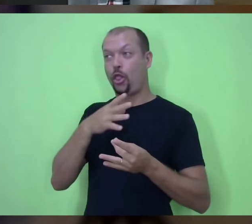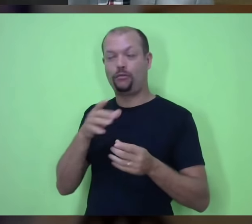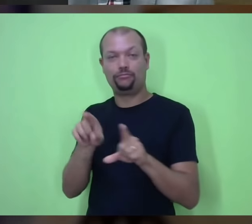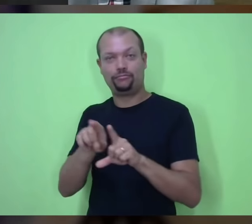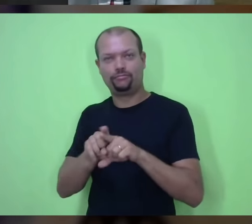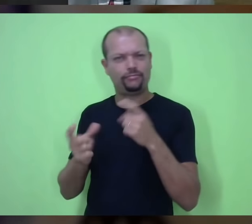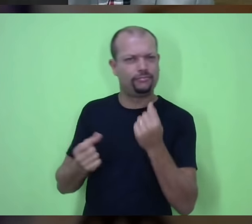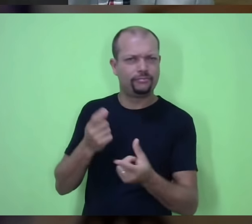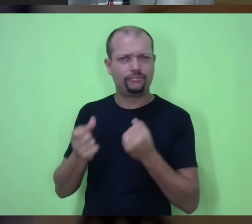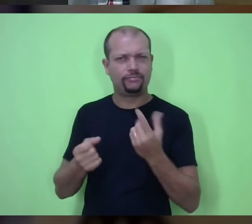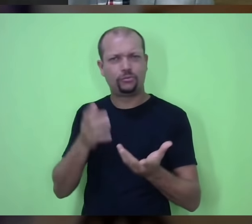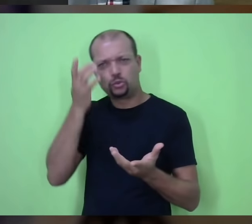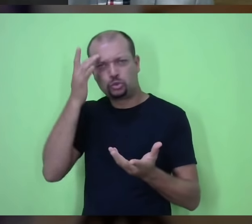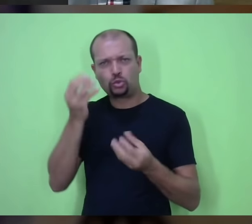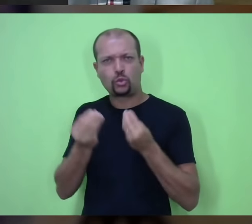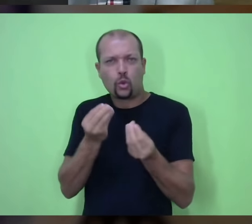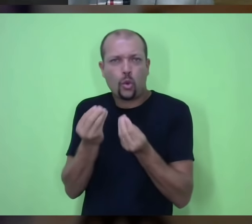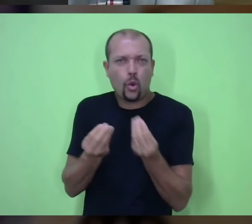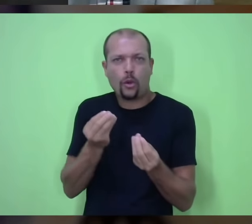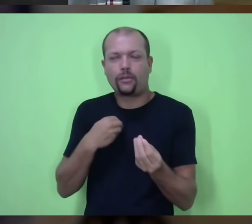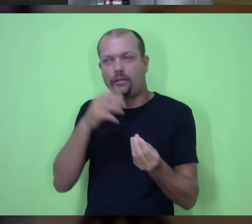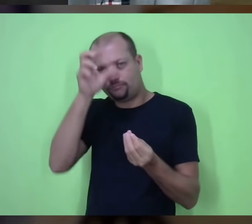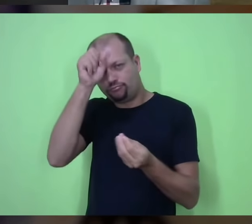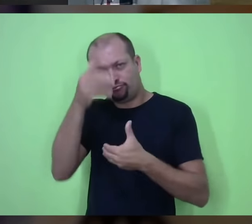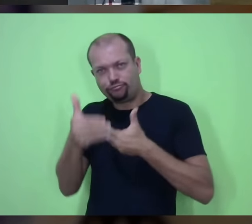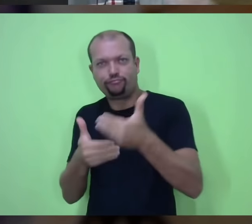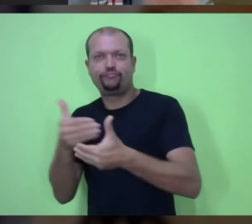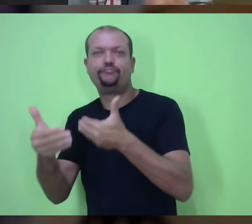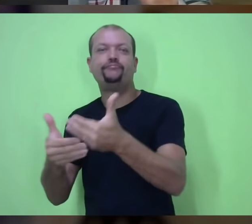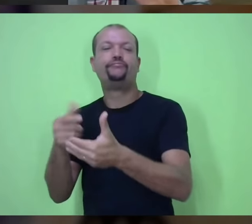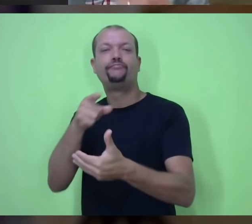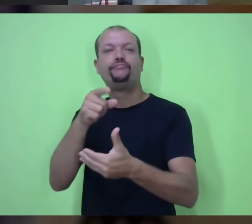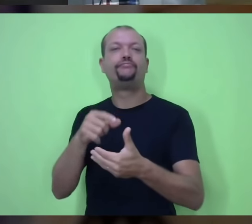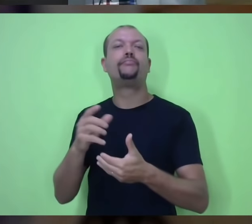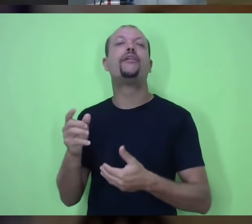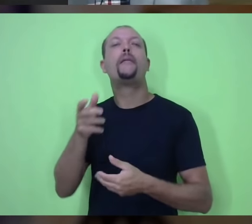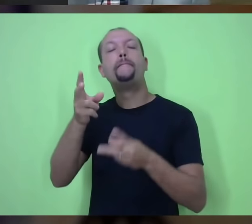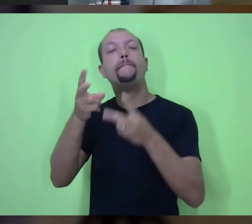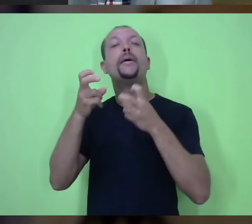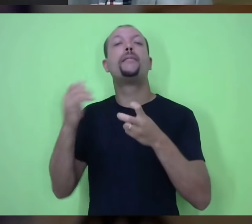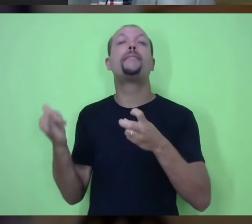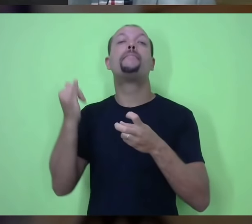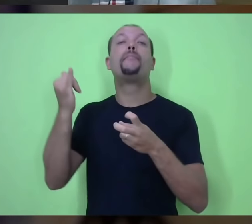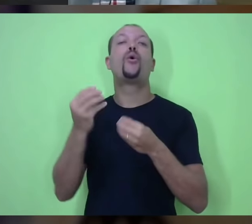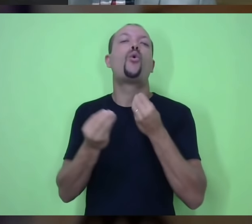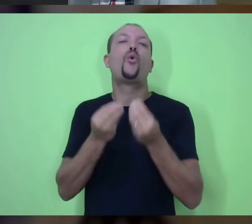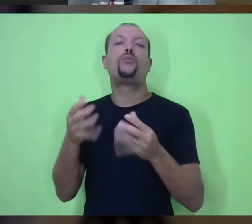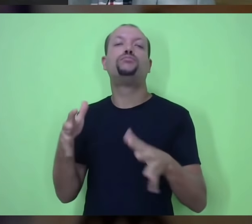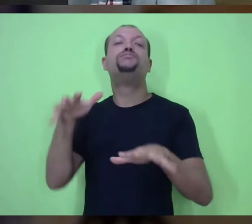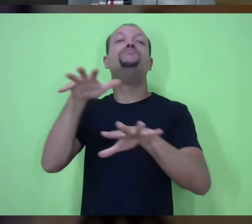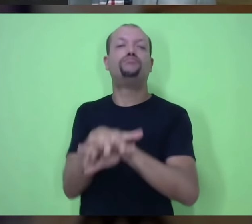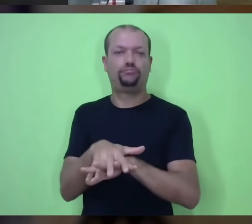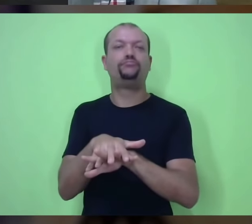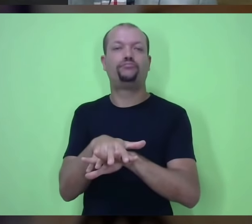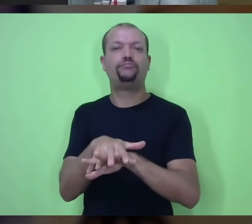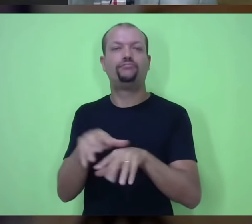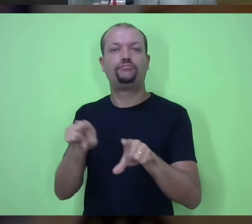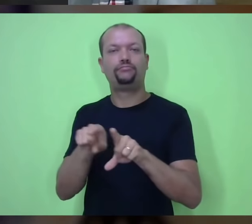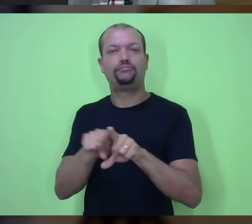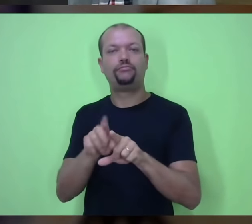para nós às vezes, mas eu tenho certeza que a gente vai aprendendo junto aqui e vocês sabem da importância disso, né? Da inclusão.